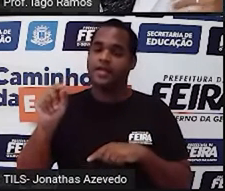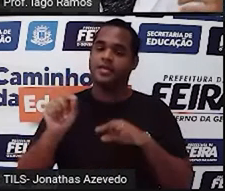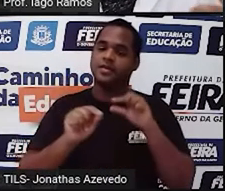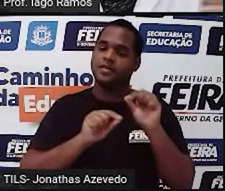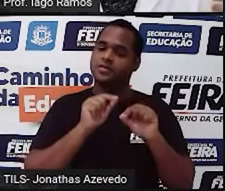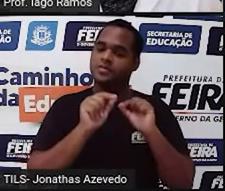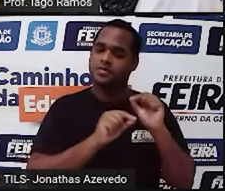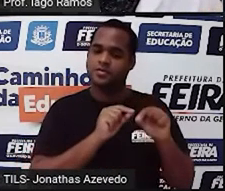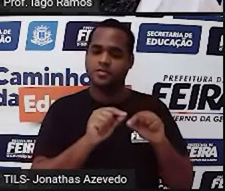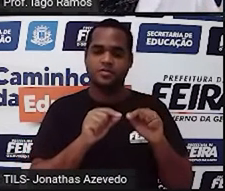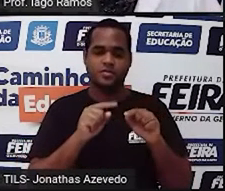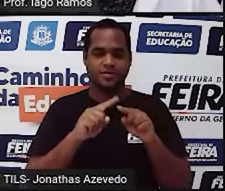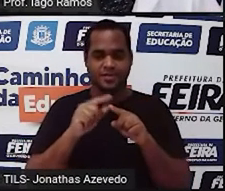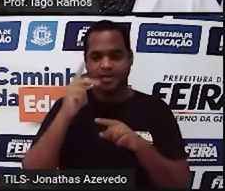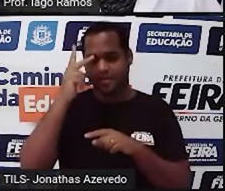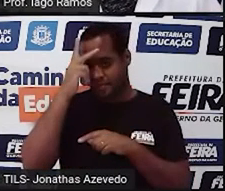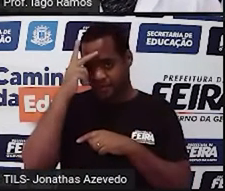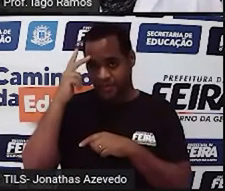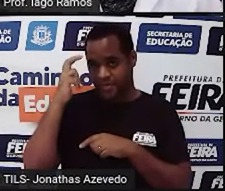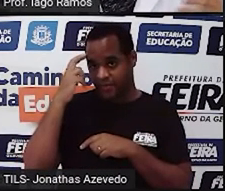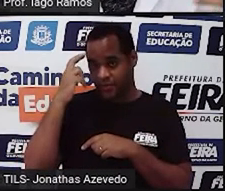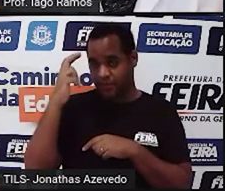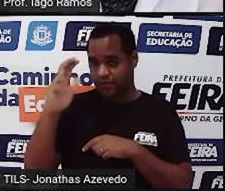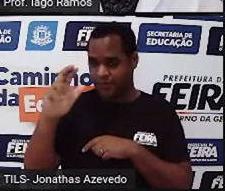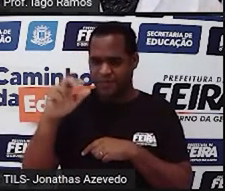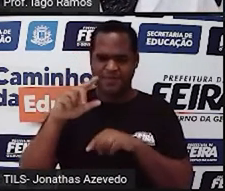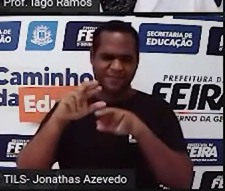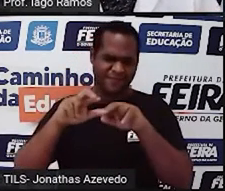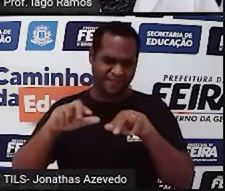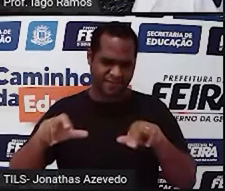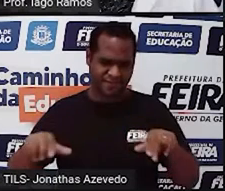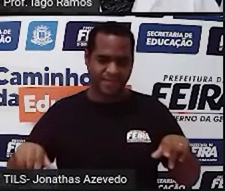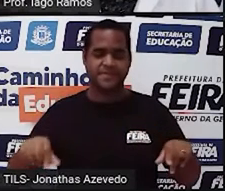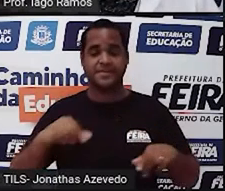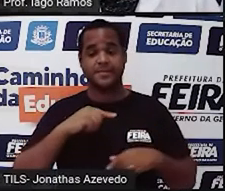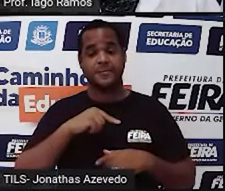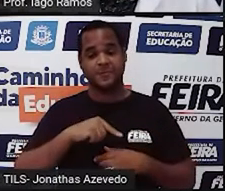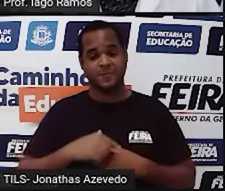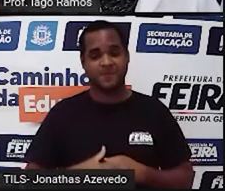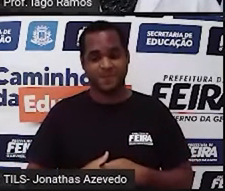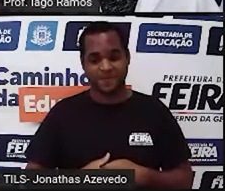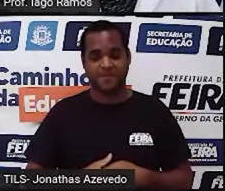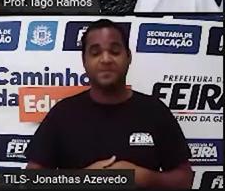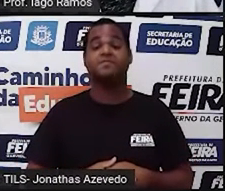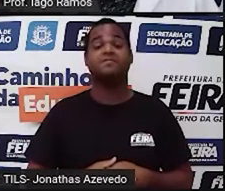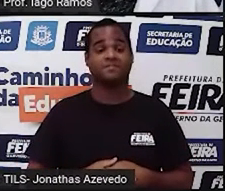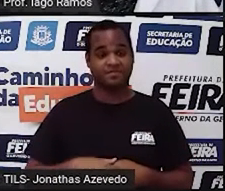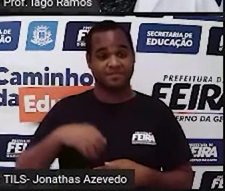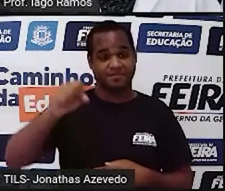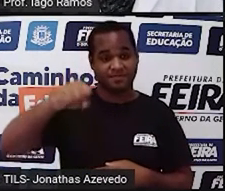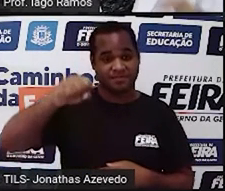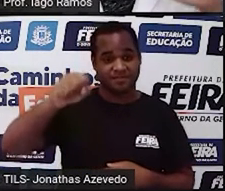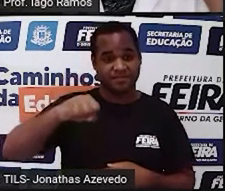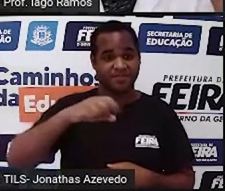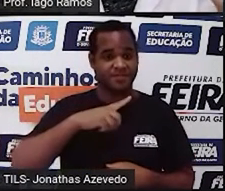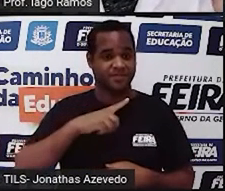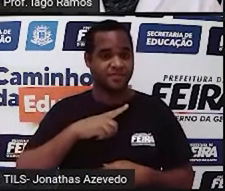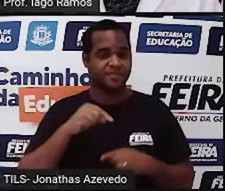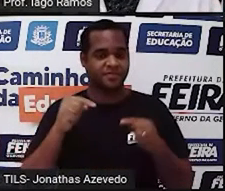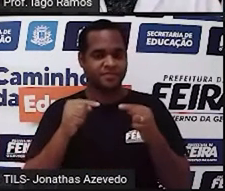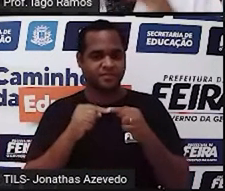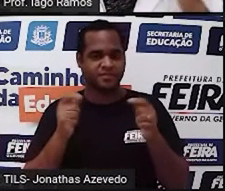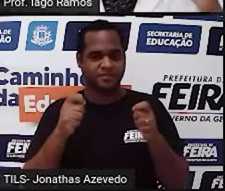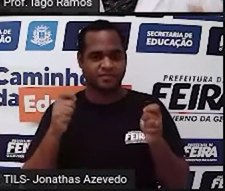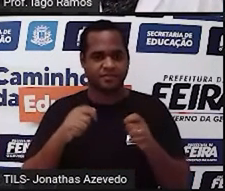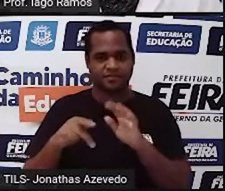várias civilizações Oi Di diferentes culturas Pois é né Tem uma